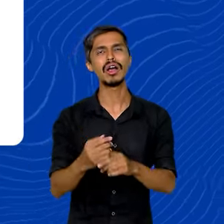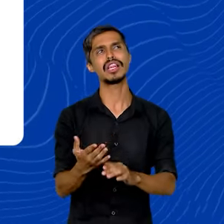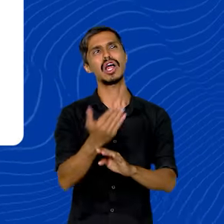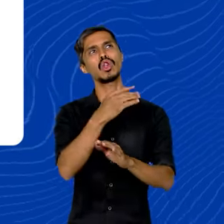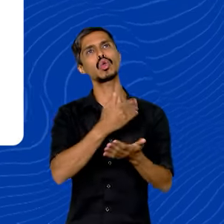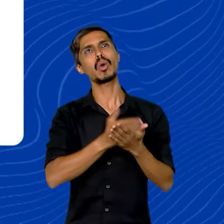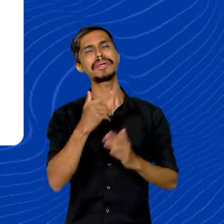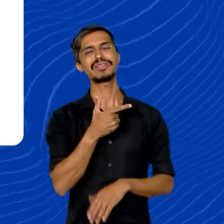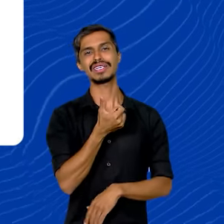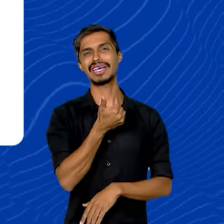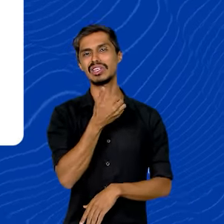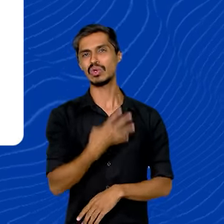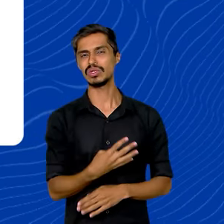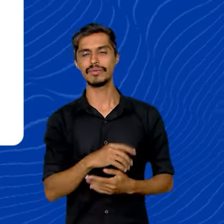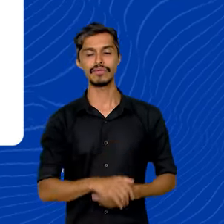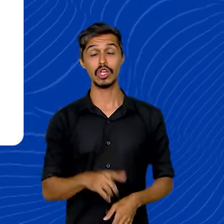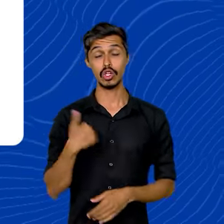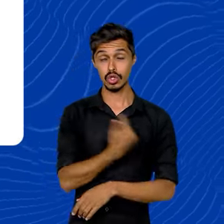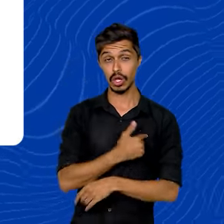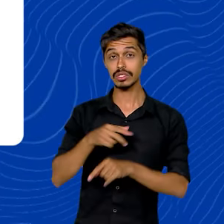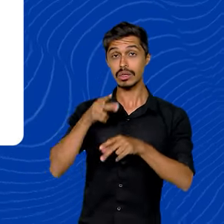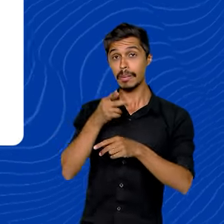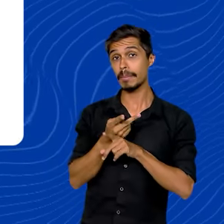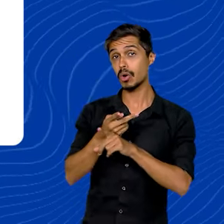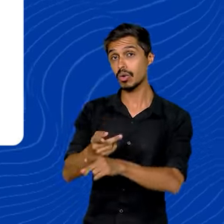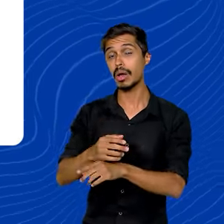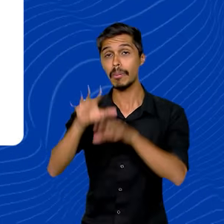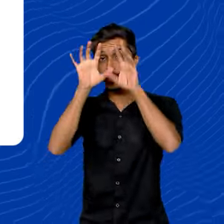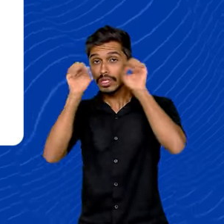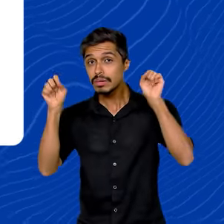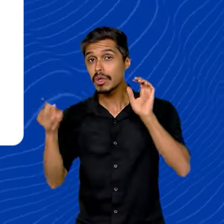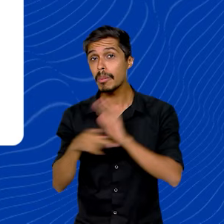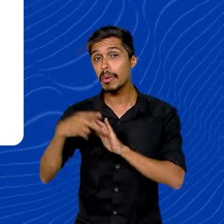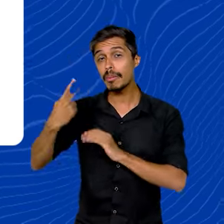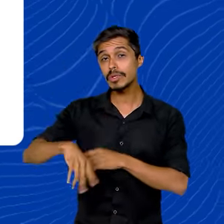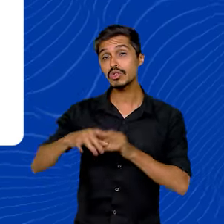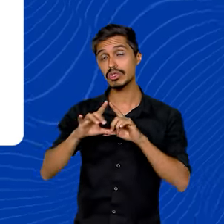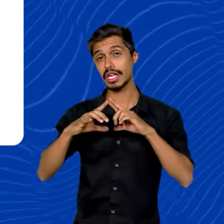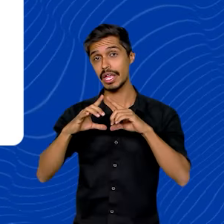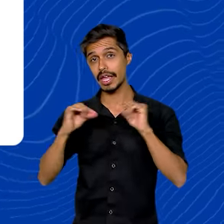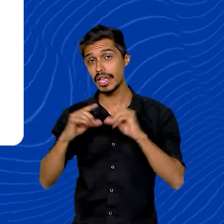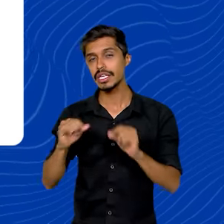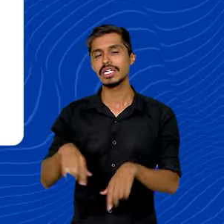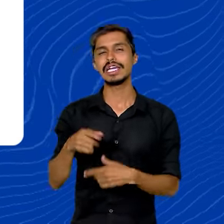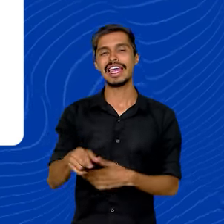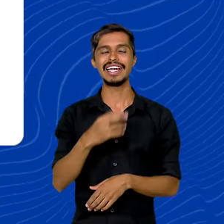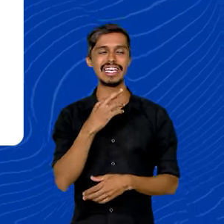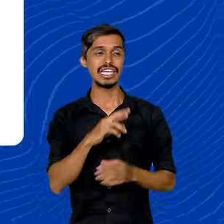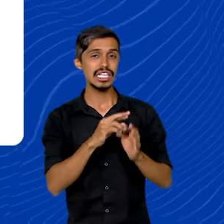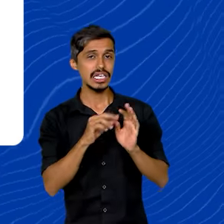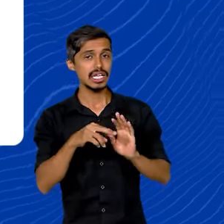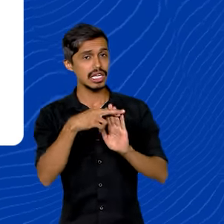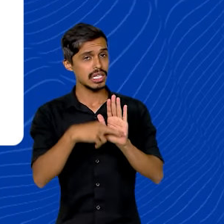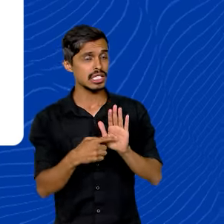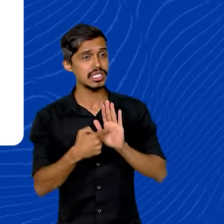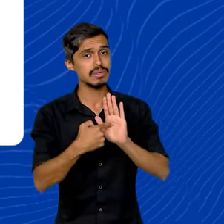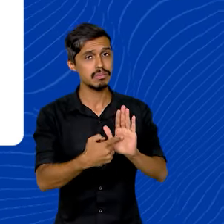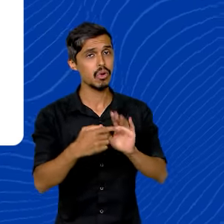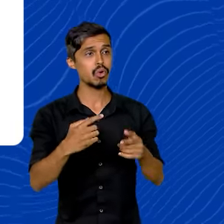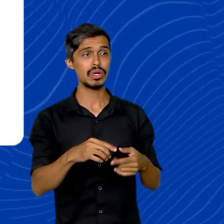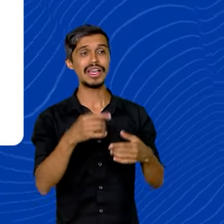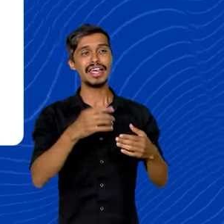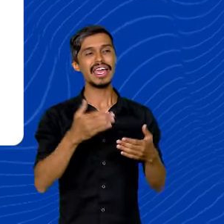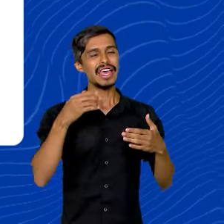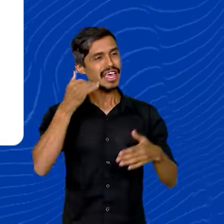de Justiça do Distrito Federal e Territórios, que informou por nota que houve restrição de entrada durante o interrogatório para evitar tumulto